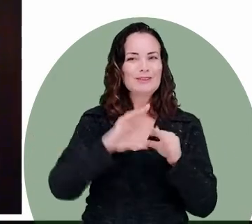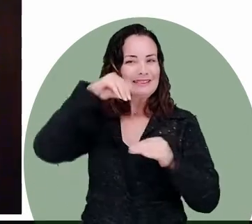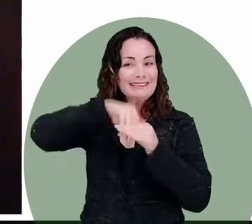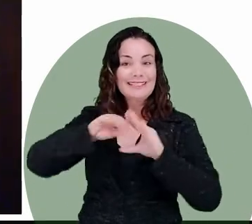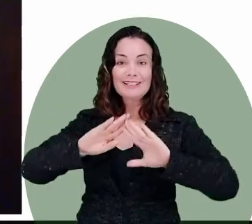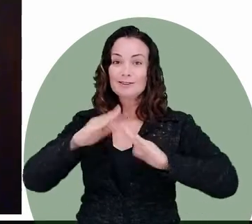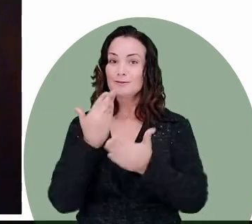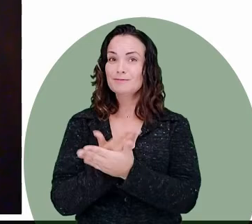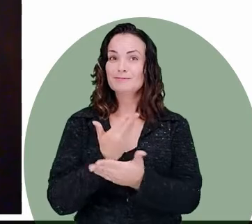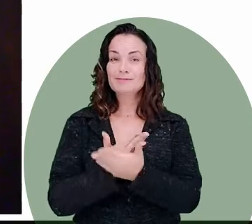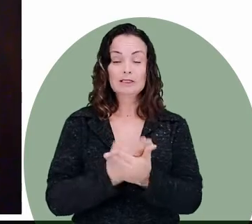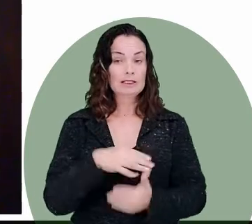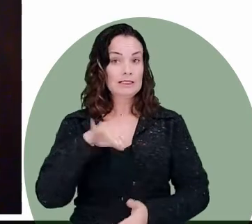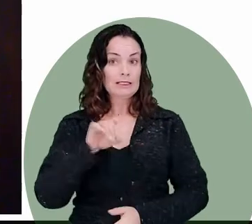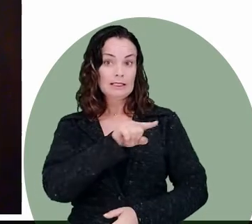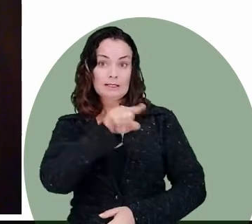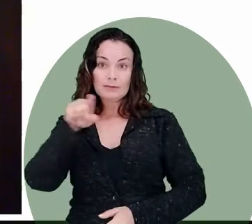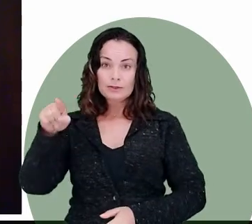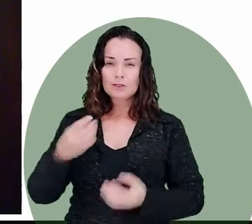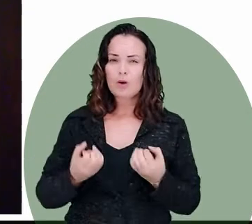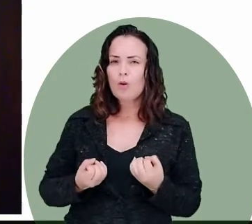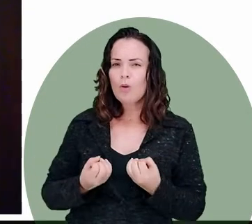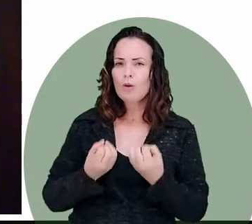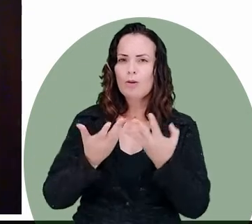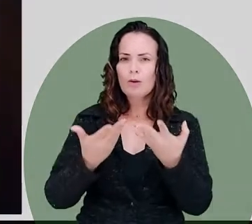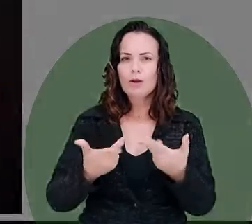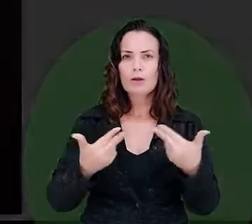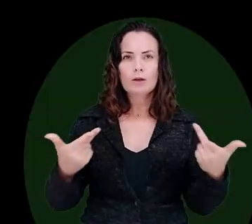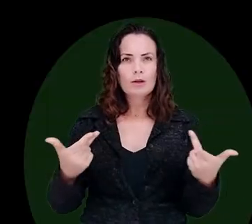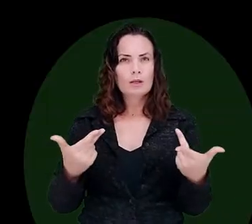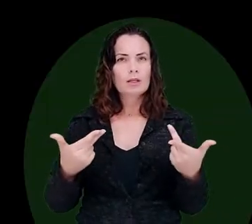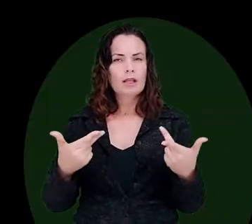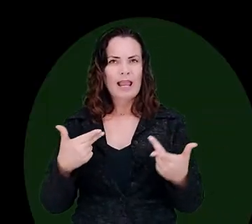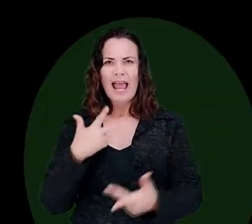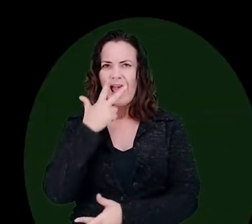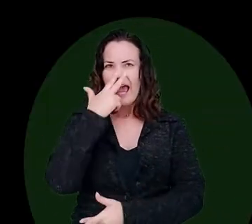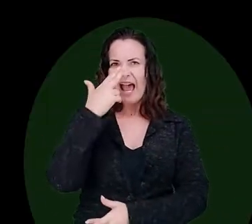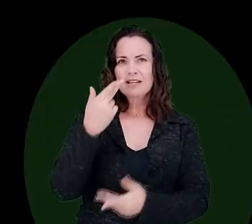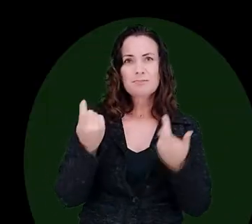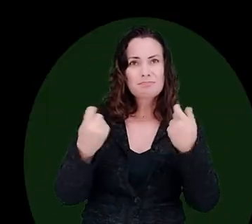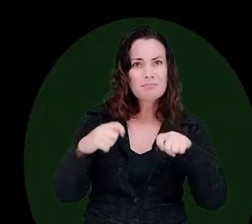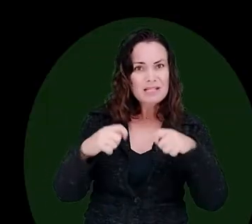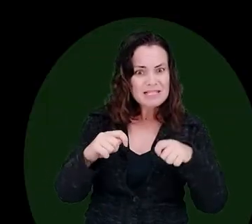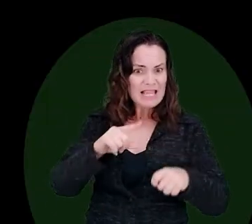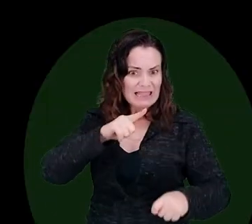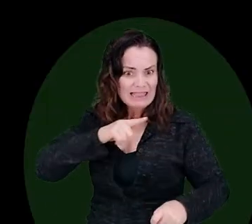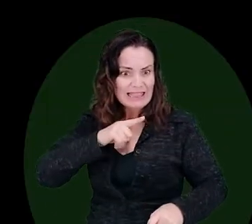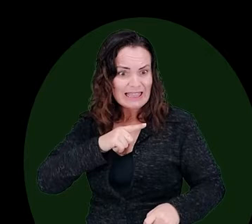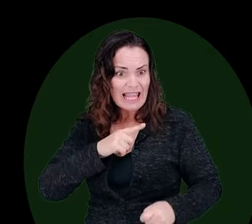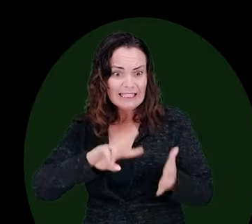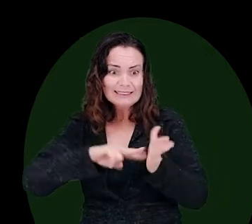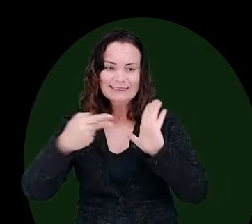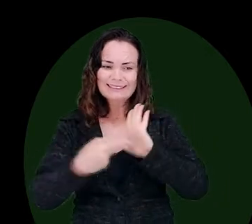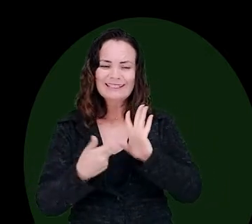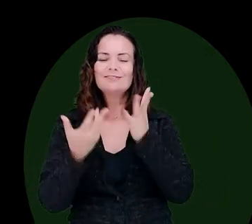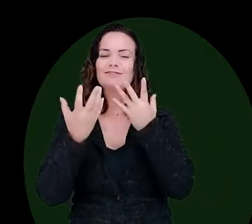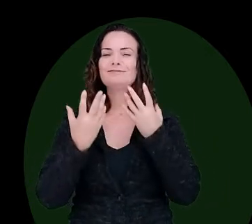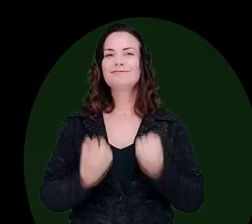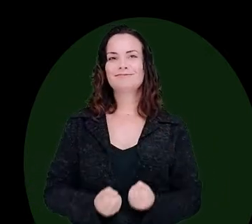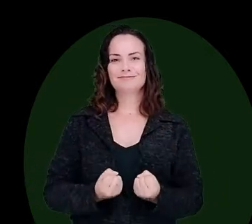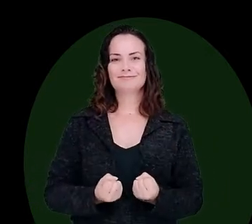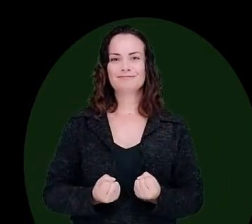deles. E se você traz uma coisa que eles acham que tem sentido para eles, eles abraçam.